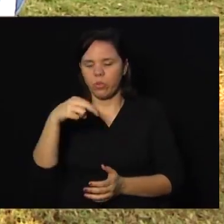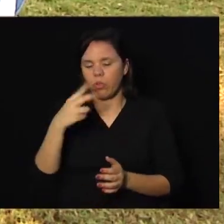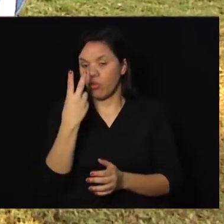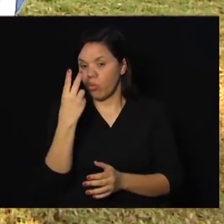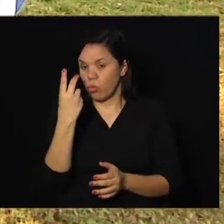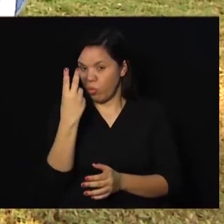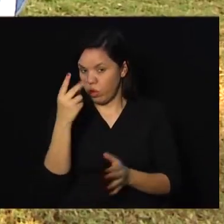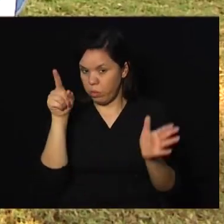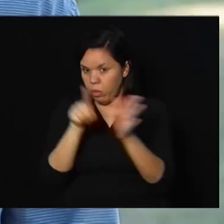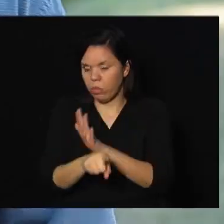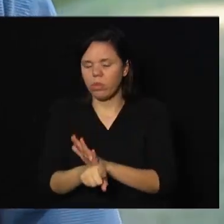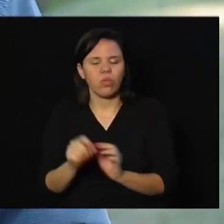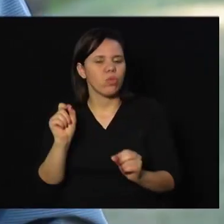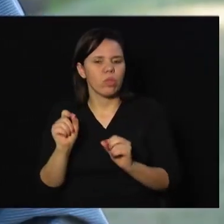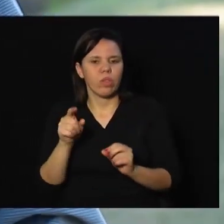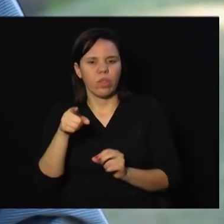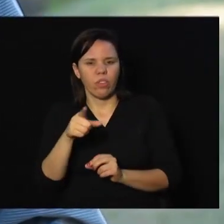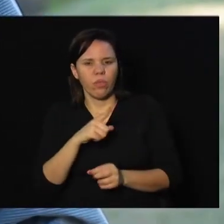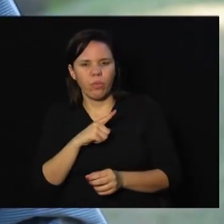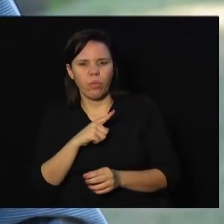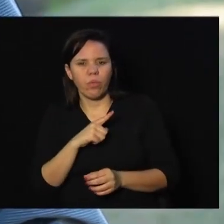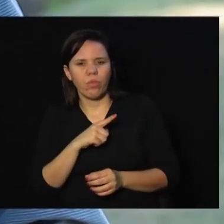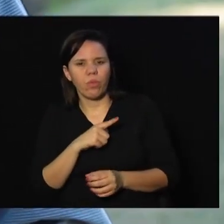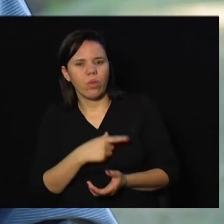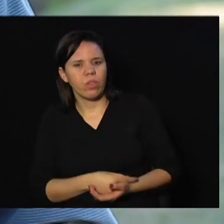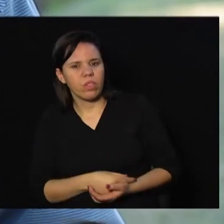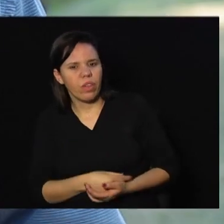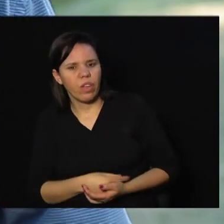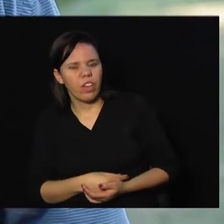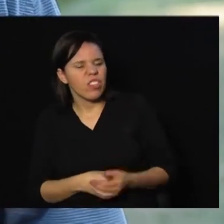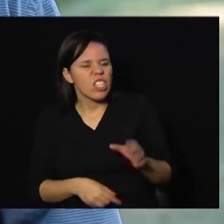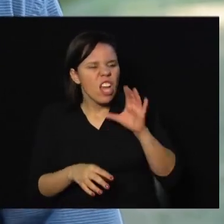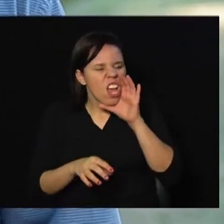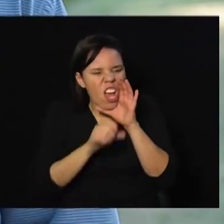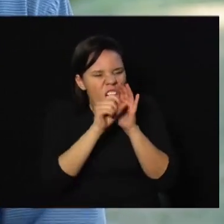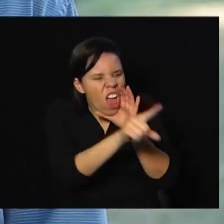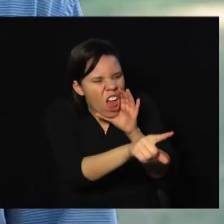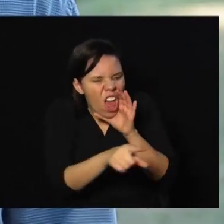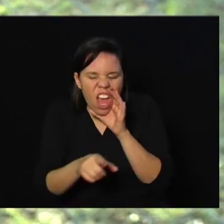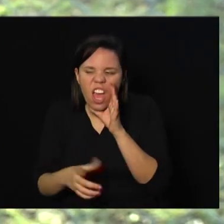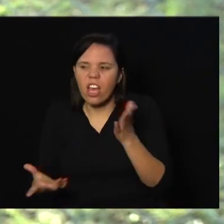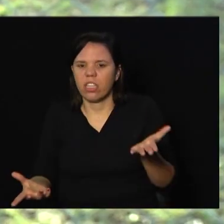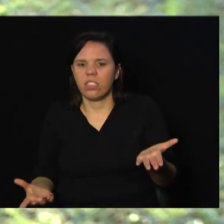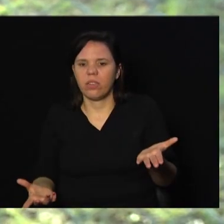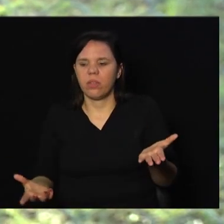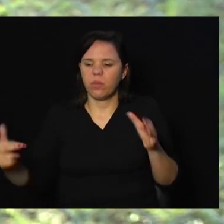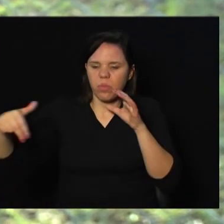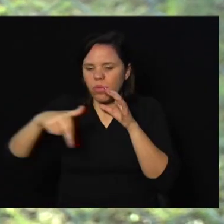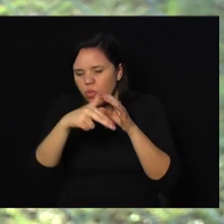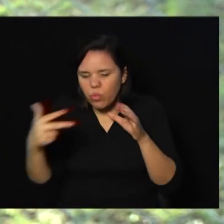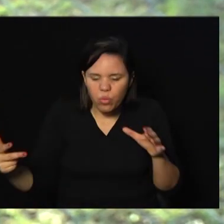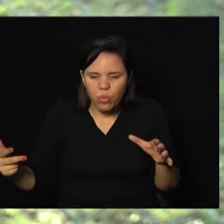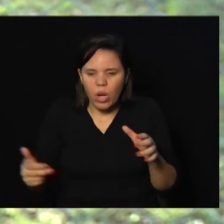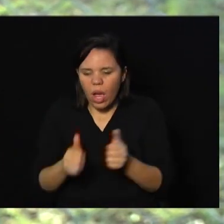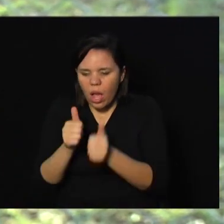2 perguntas sobre isso. Você dá cornetada em zagueiro? Você olha, analisa, xinga, tá lá no estádio? Não, eu não vou xingar, lógico,